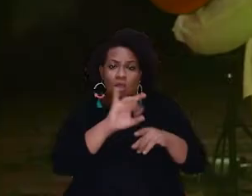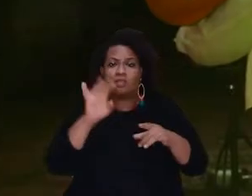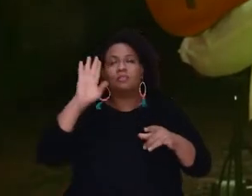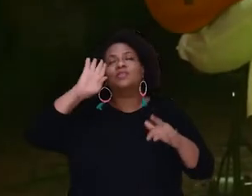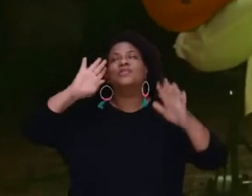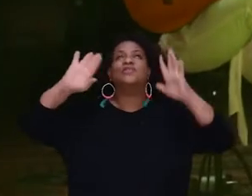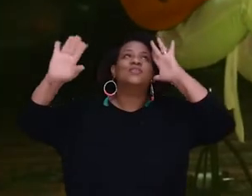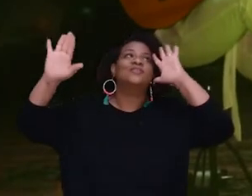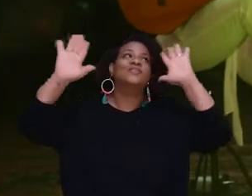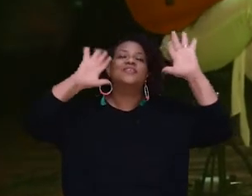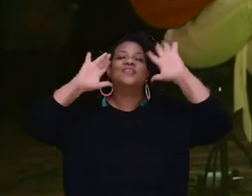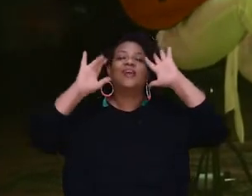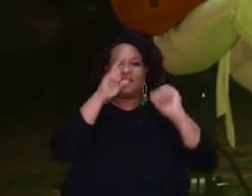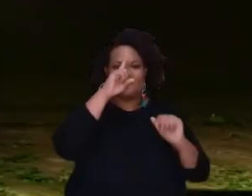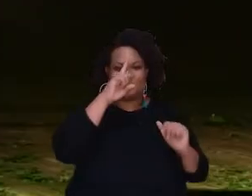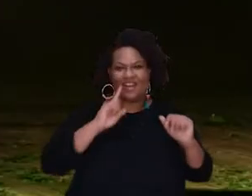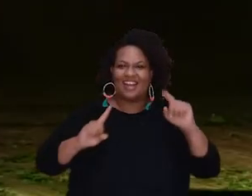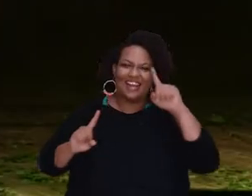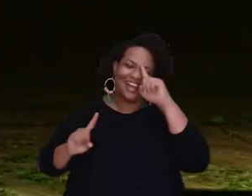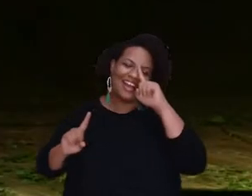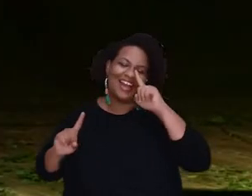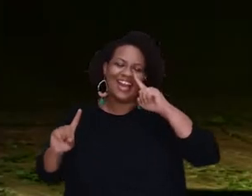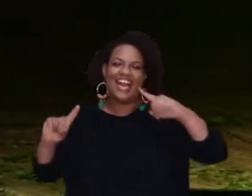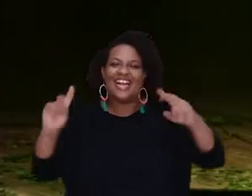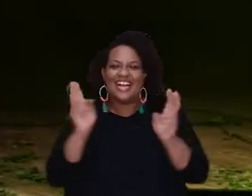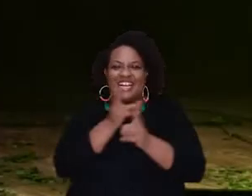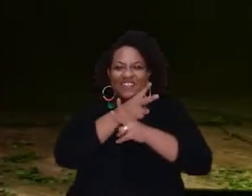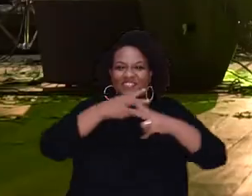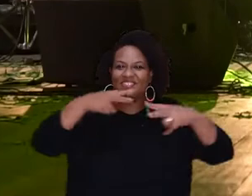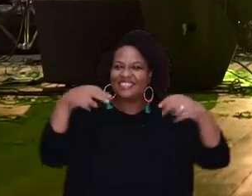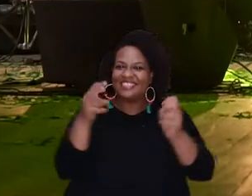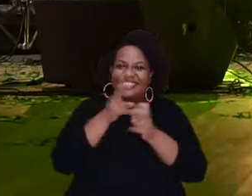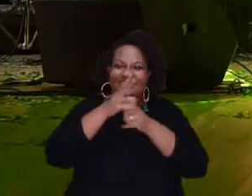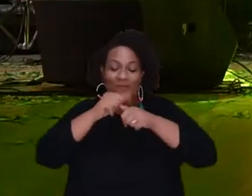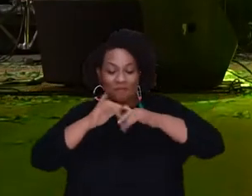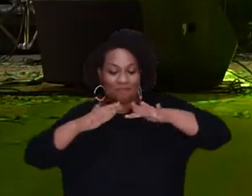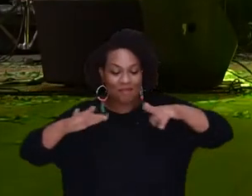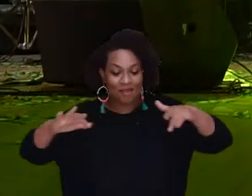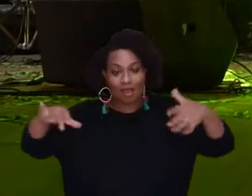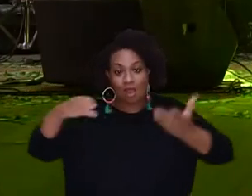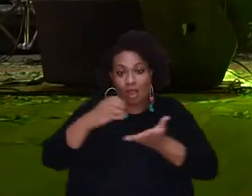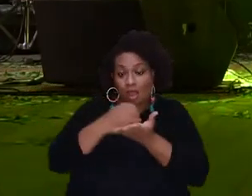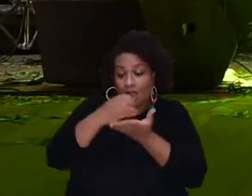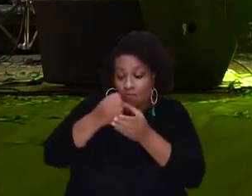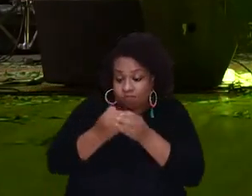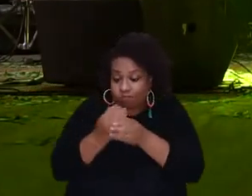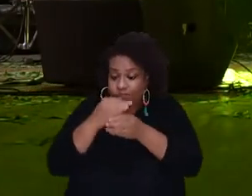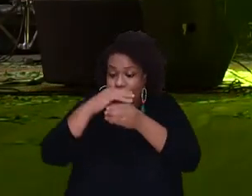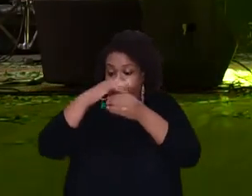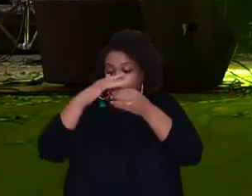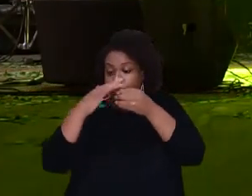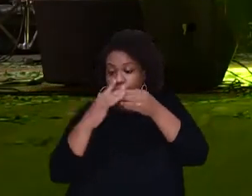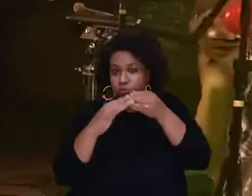eu vivo dos meus sonhos, e eu vivo a cor amarela. Brisa que vem do mar, enche meu papo